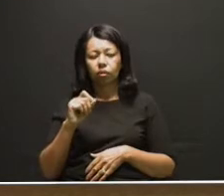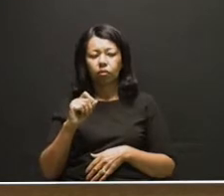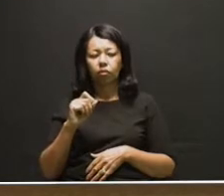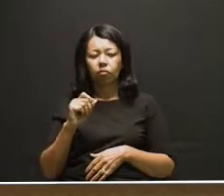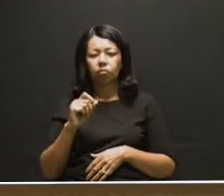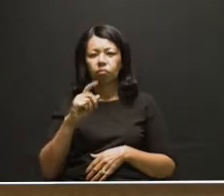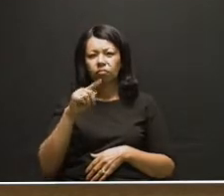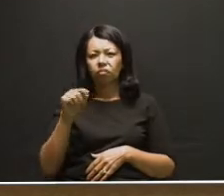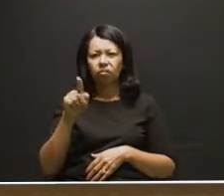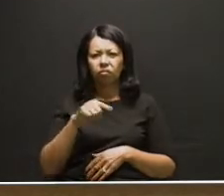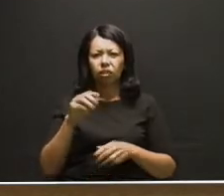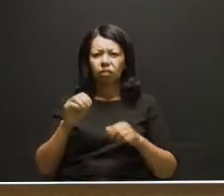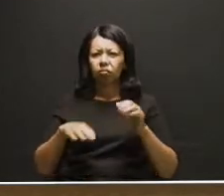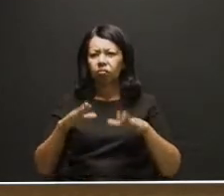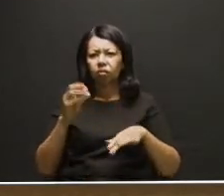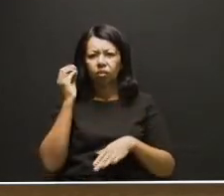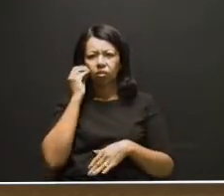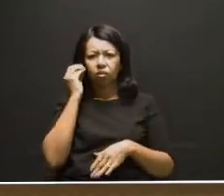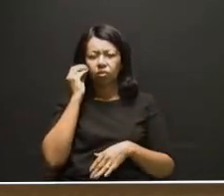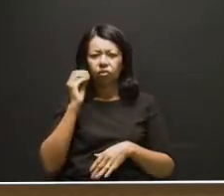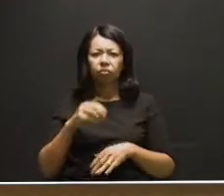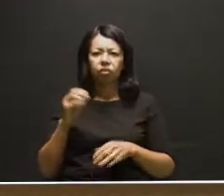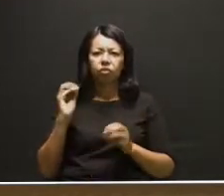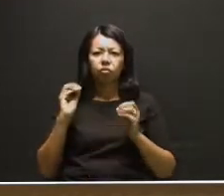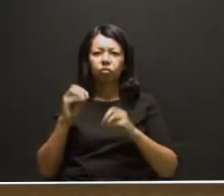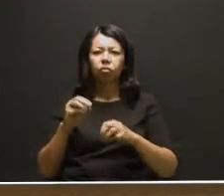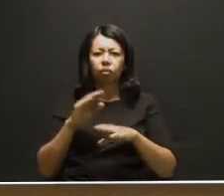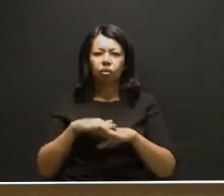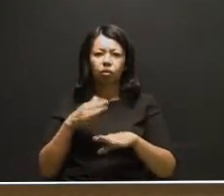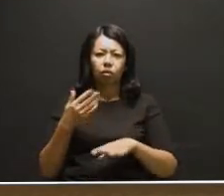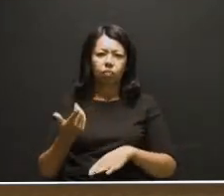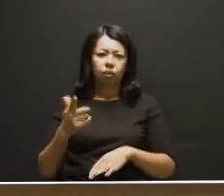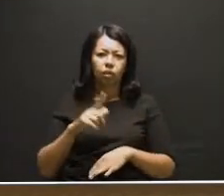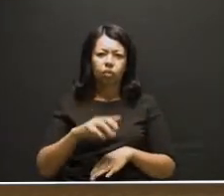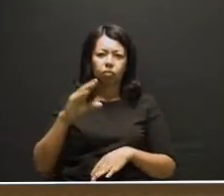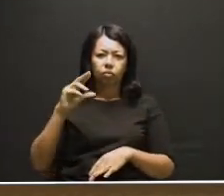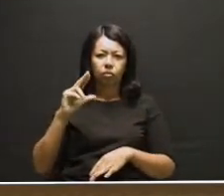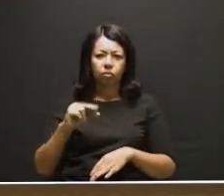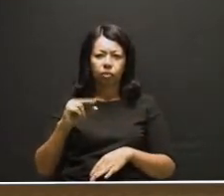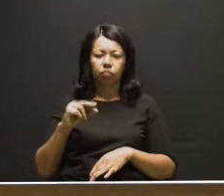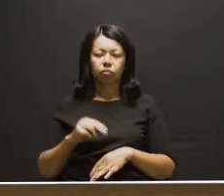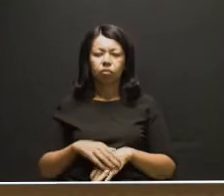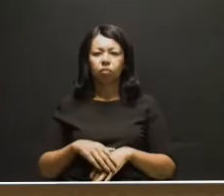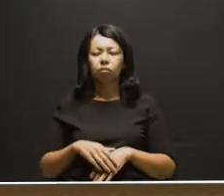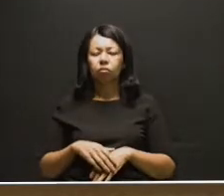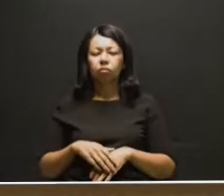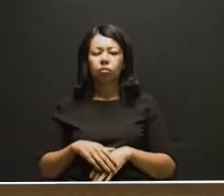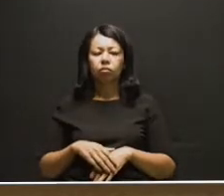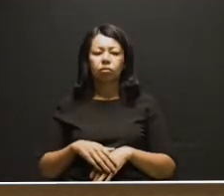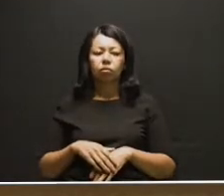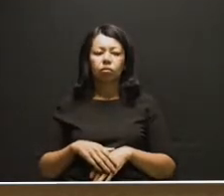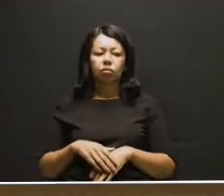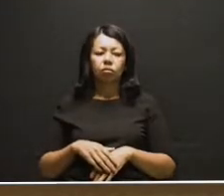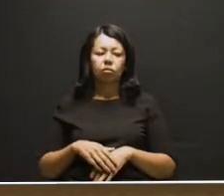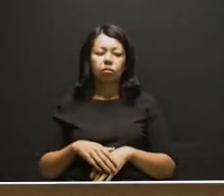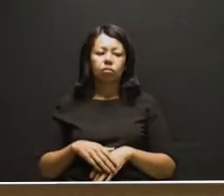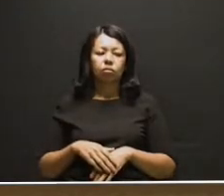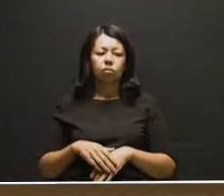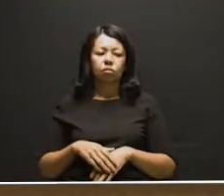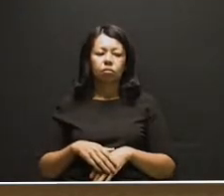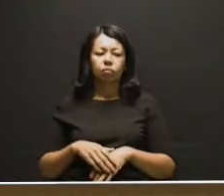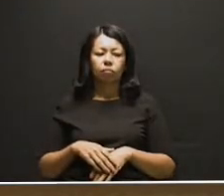qualquer tentativa de acrescentar diminuir o manipular o prontuário médico do cidadão